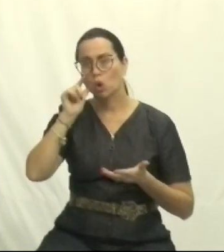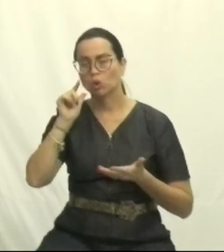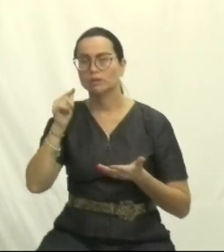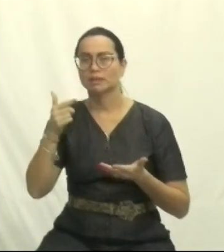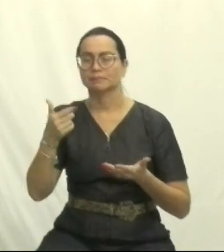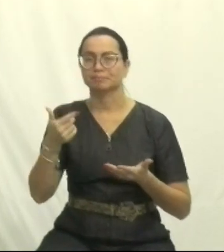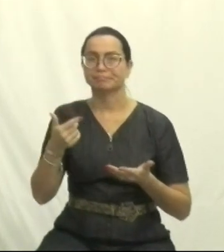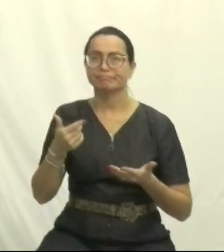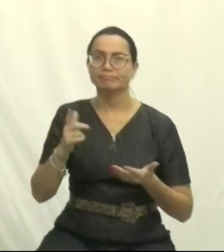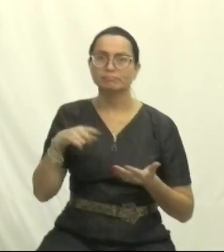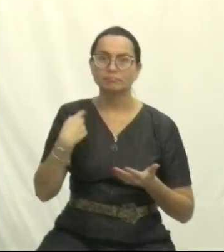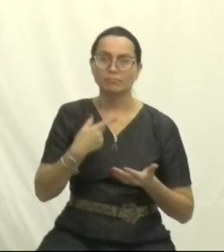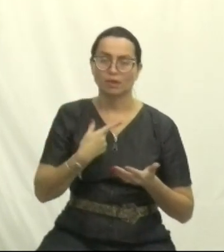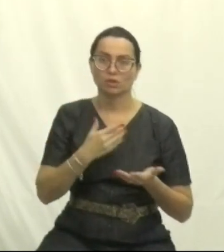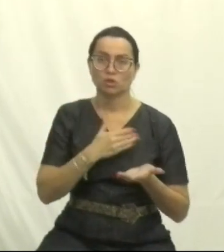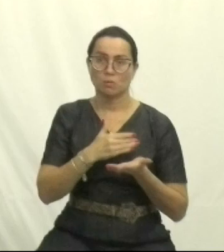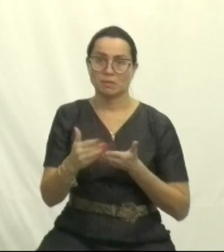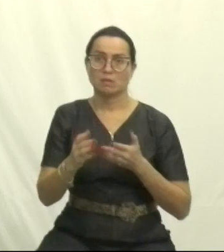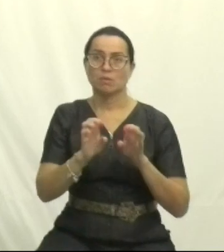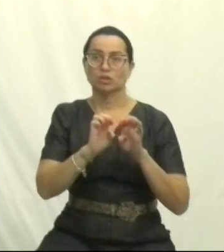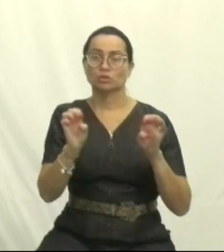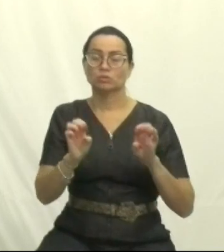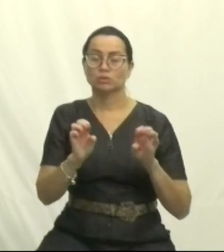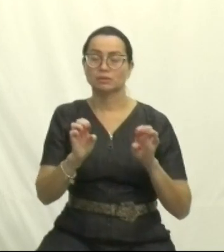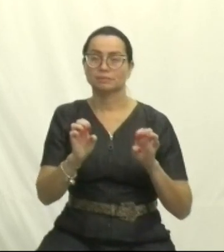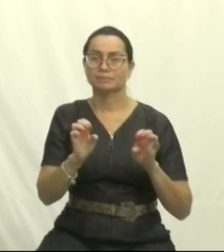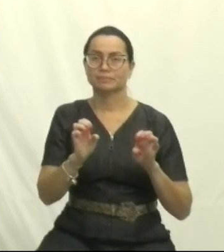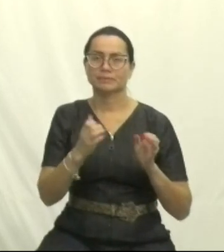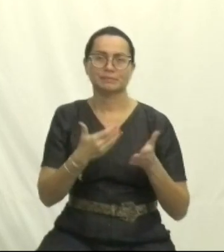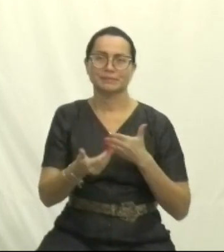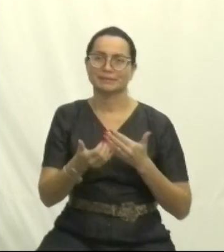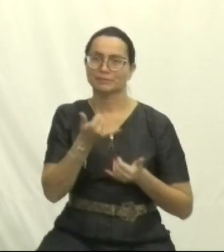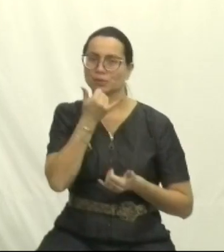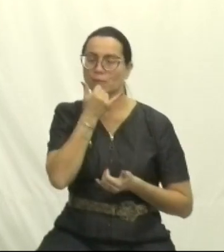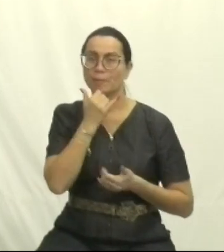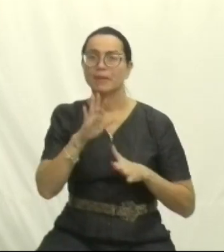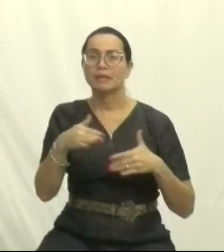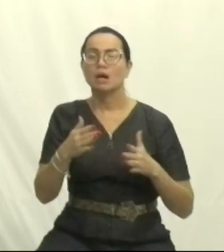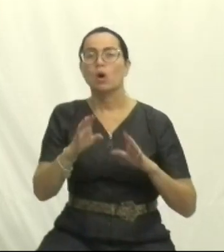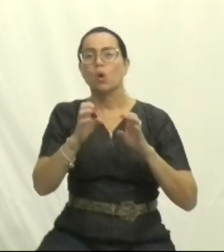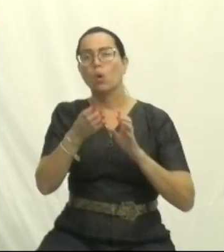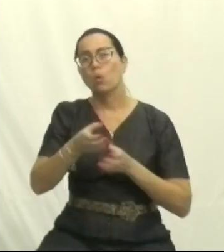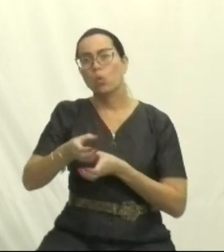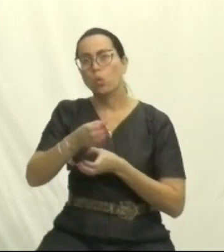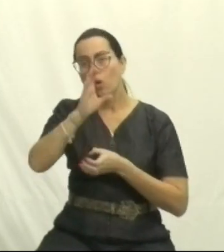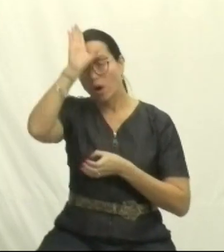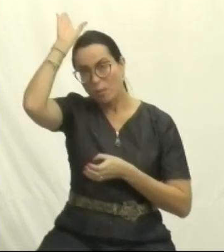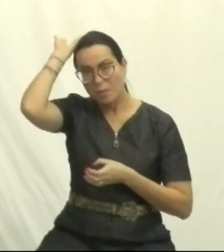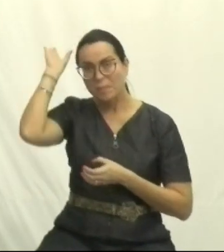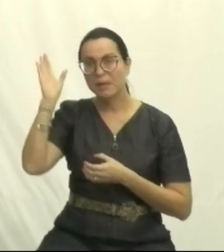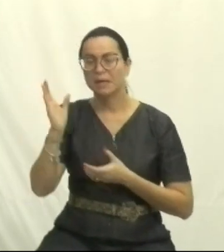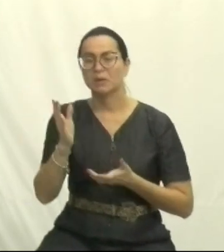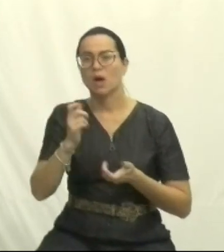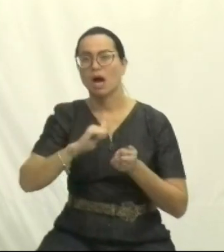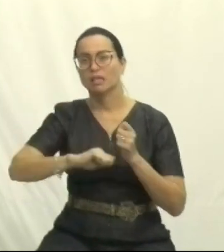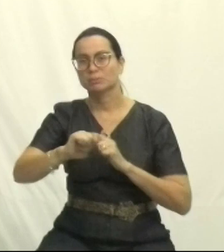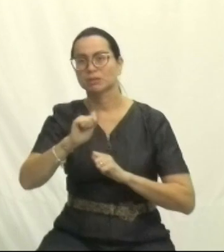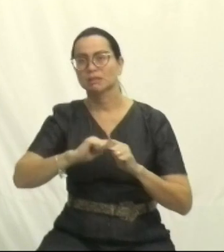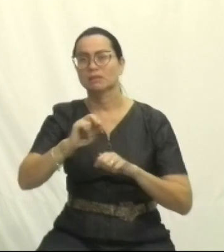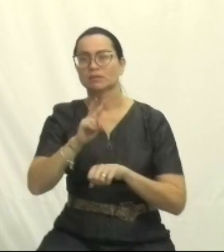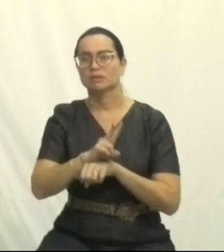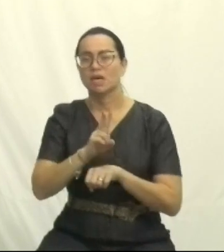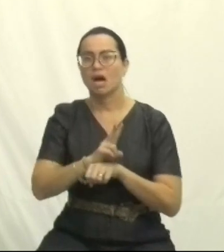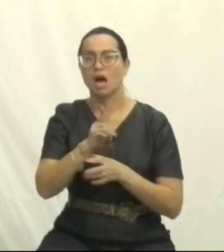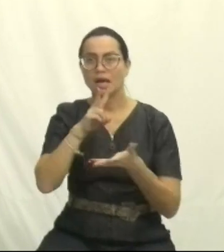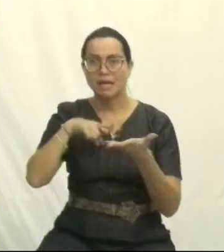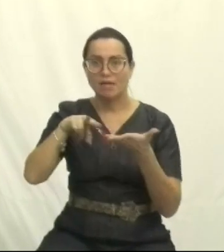essa estrutura aqui. Então, todo o corpo de bombeiros, tanto a parte operacional, administrativa e de vistorias e análise de projetos, ela